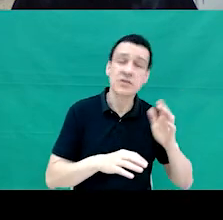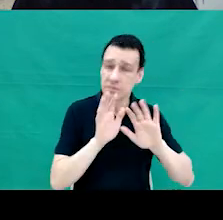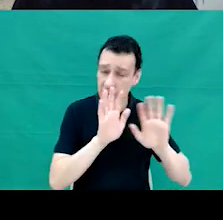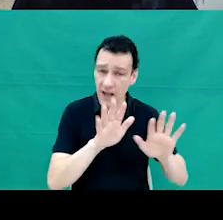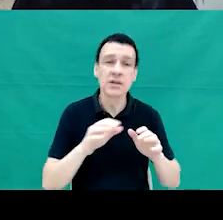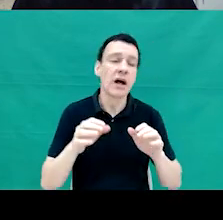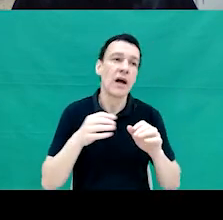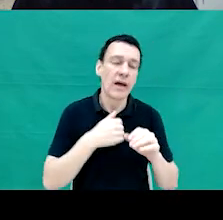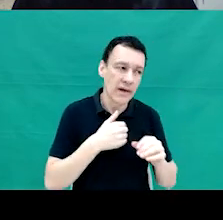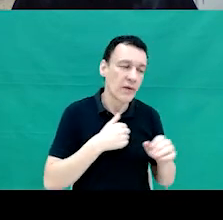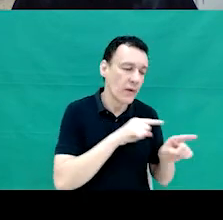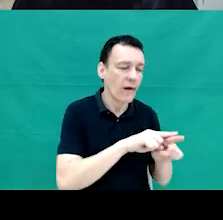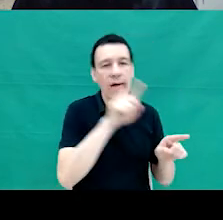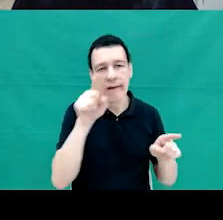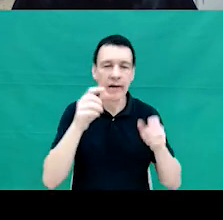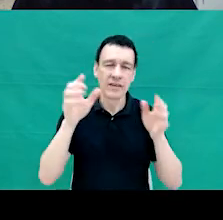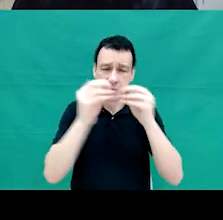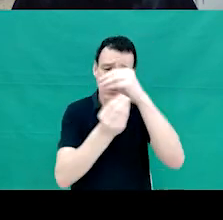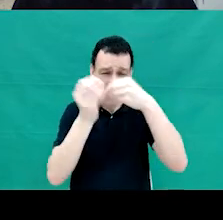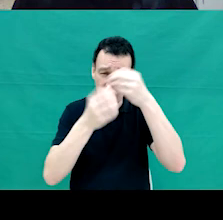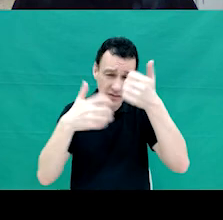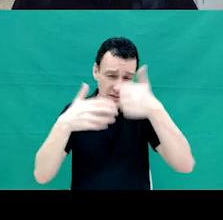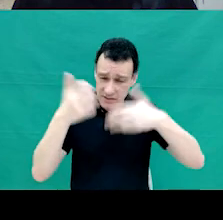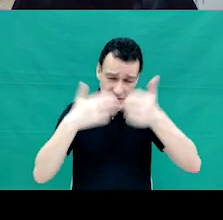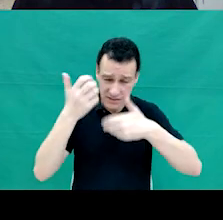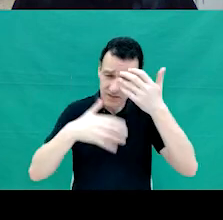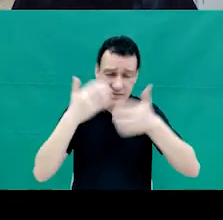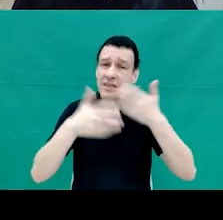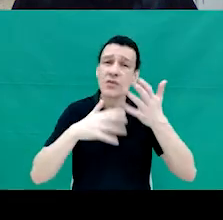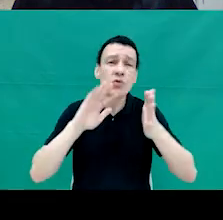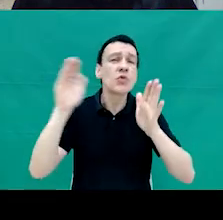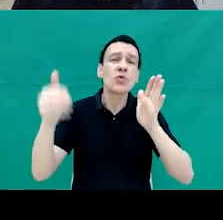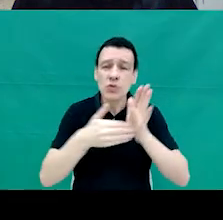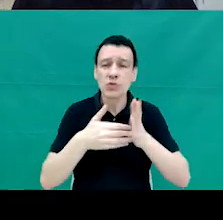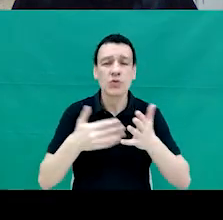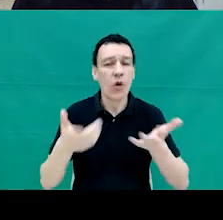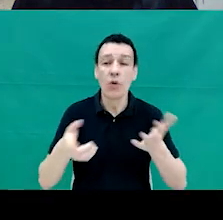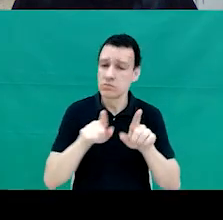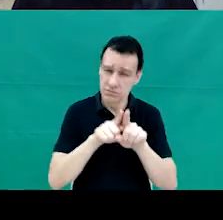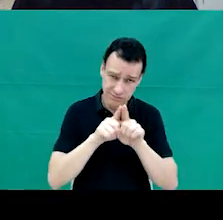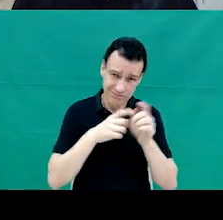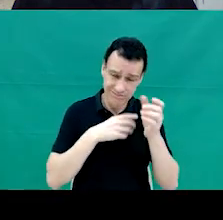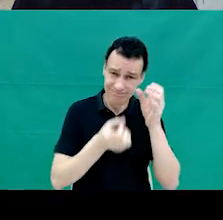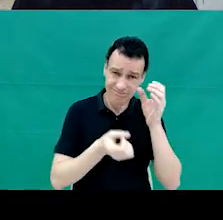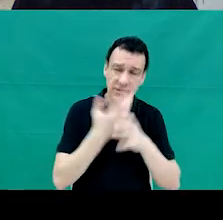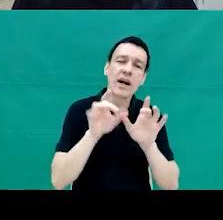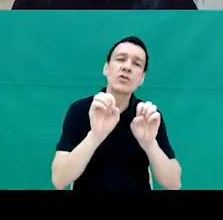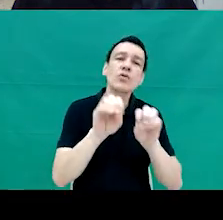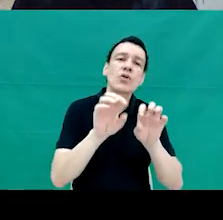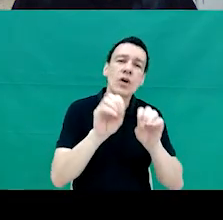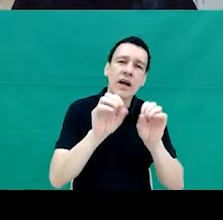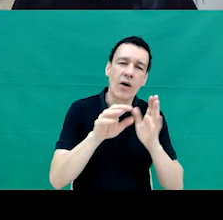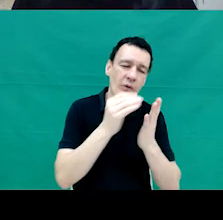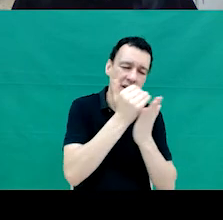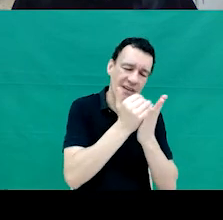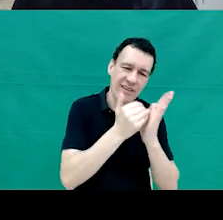gigantesco para que ele decore a ordem de todos os botões, o nome, ou o que significa cada um dos ícones que vão